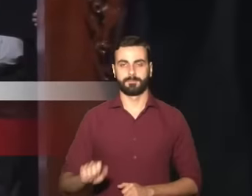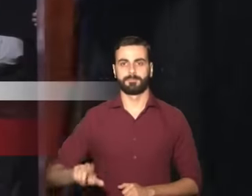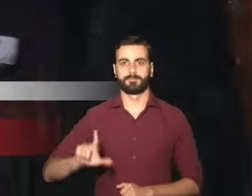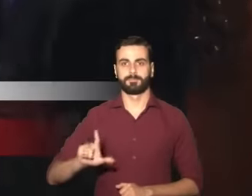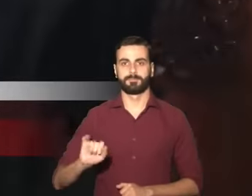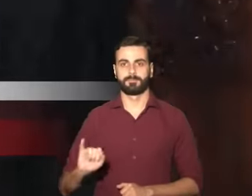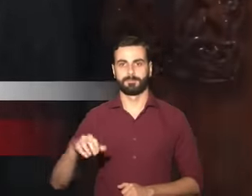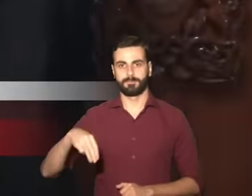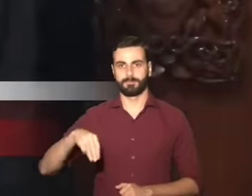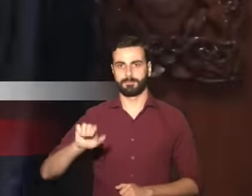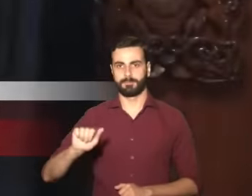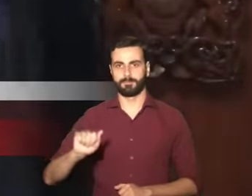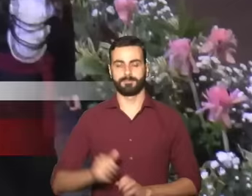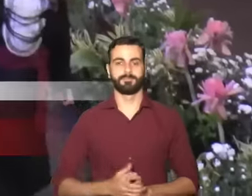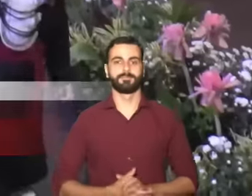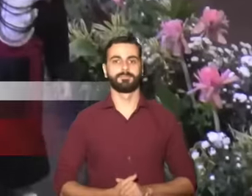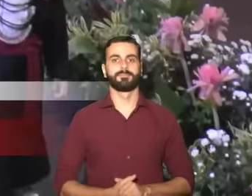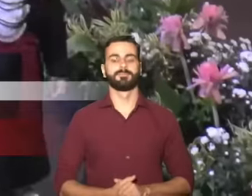Silva.